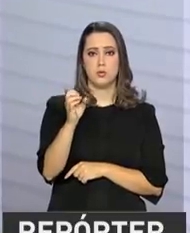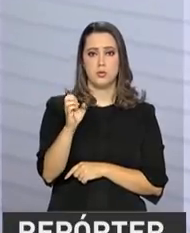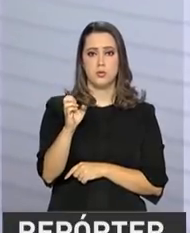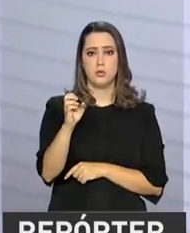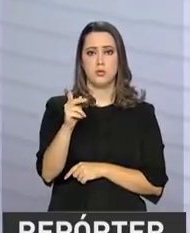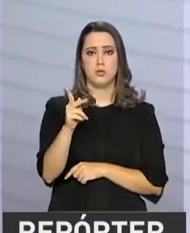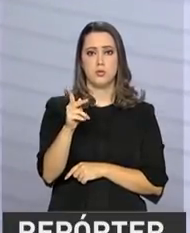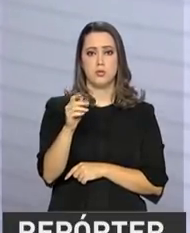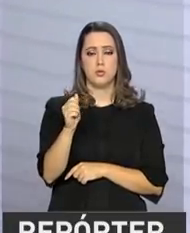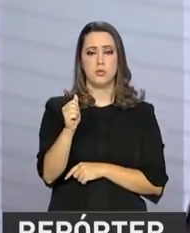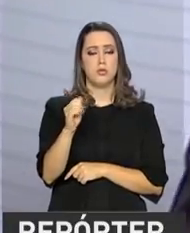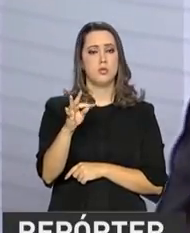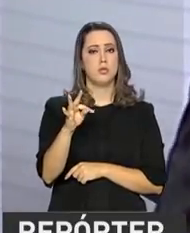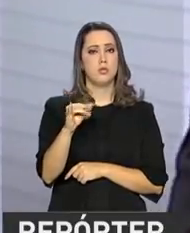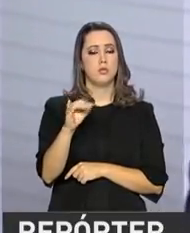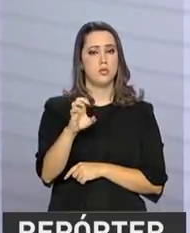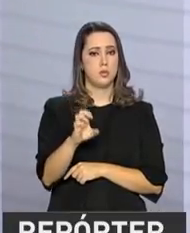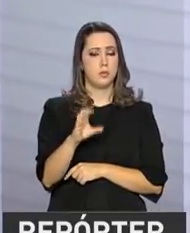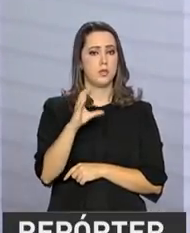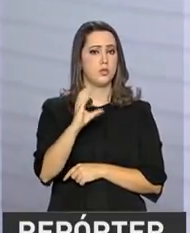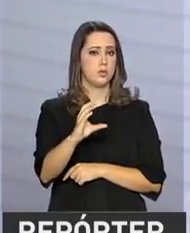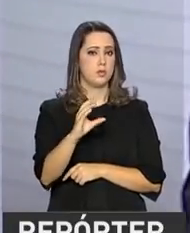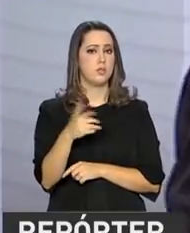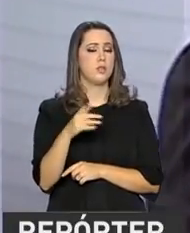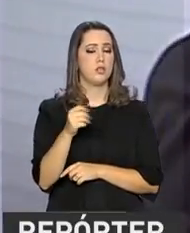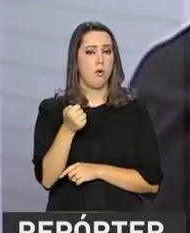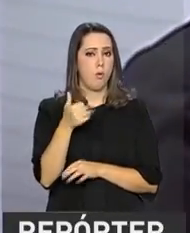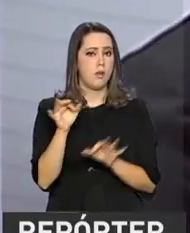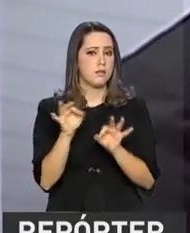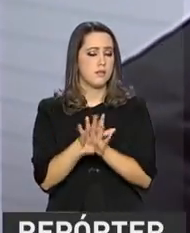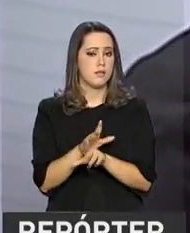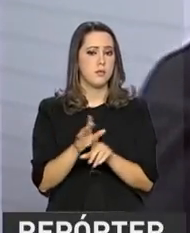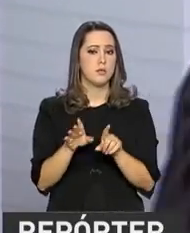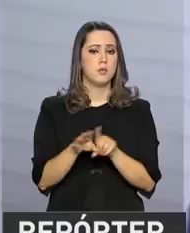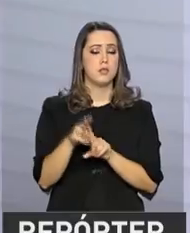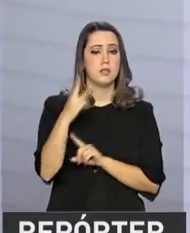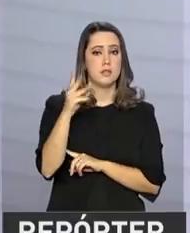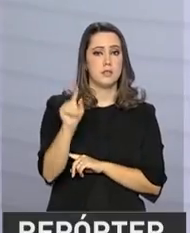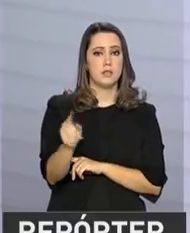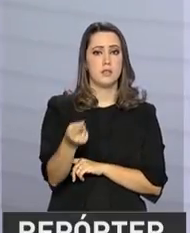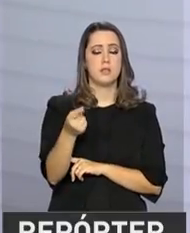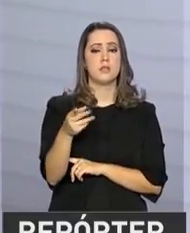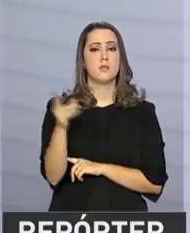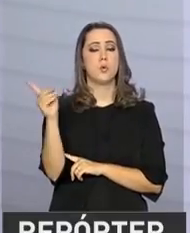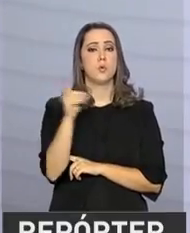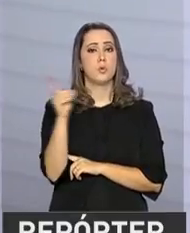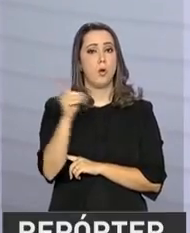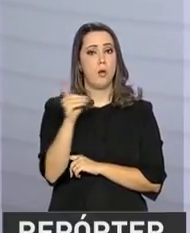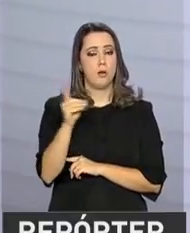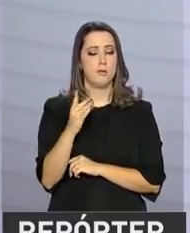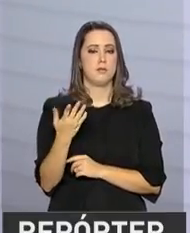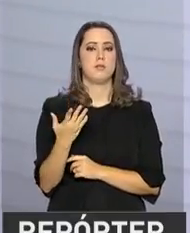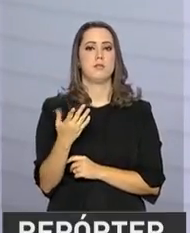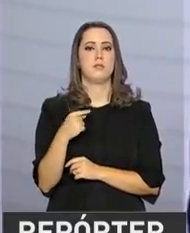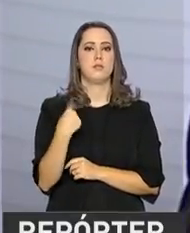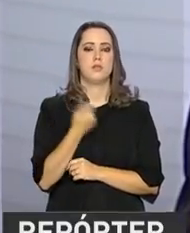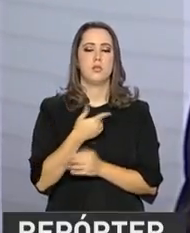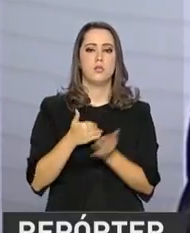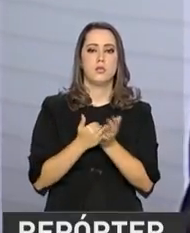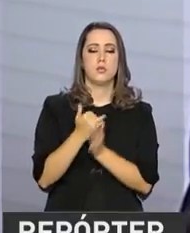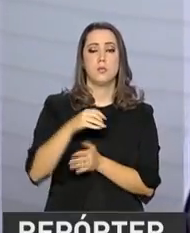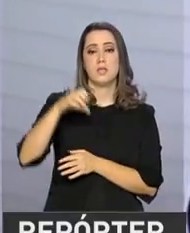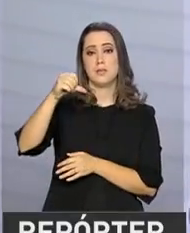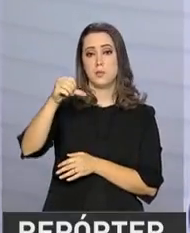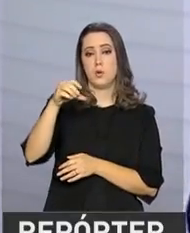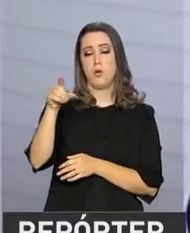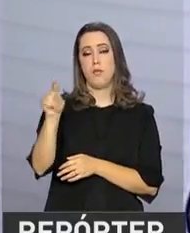caminhamos para um programa de erradicação a custo de $3 mil o tratamento. Começamos com 9 mil,